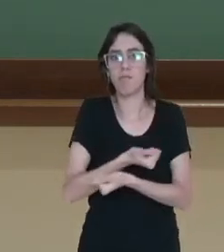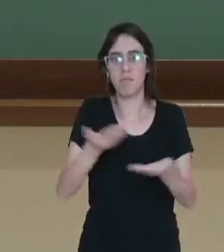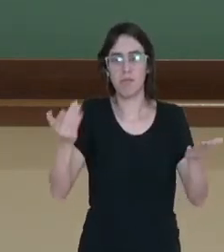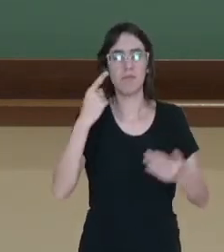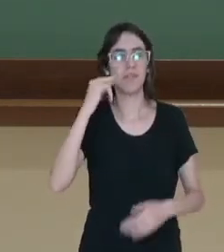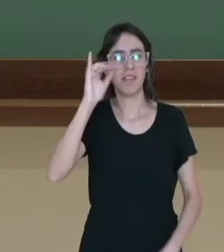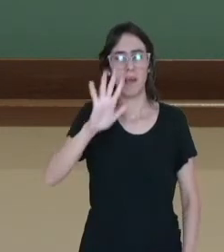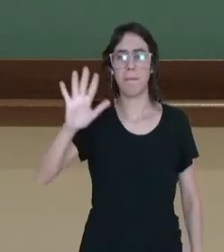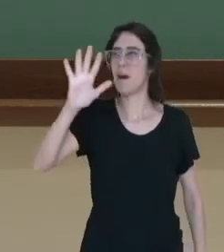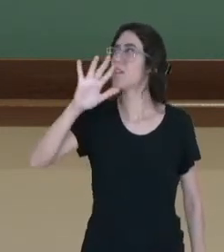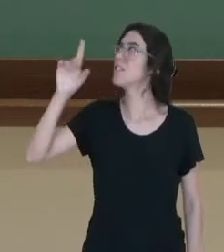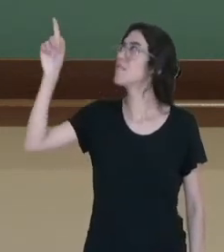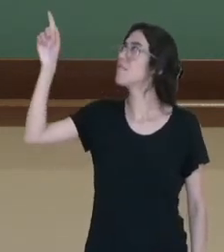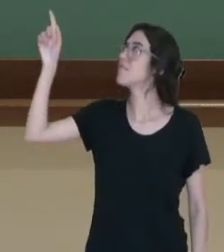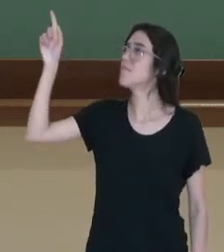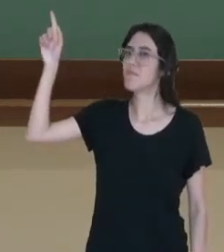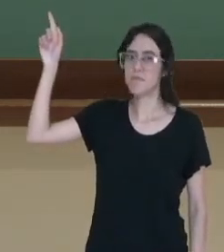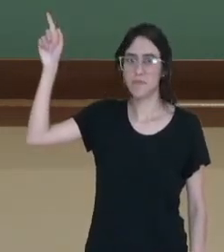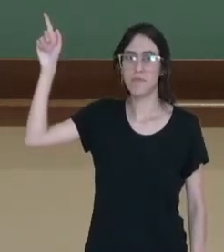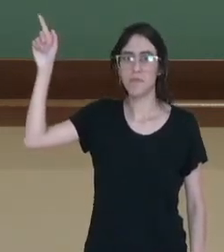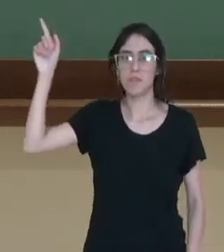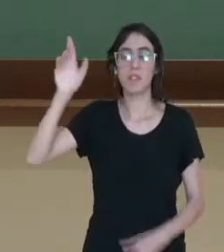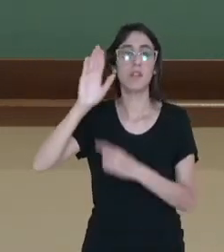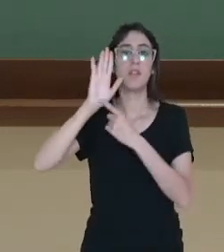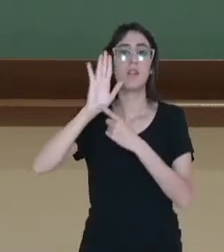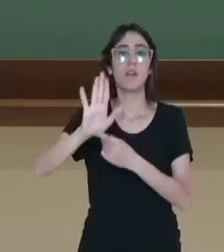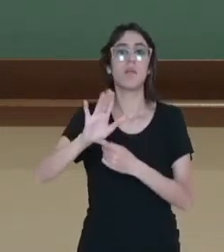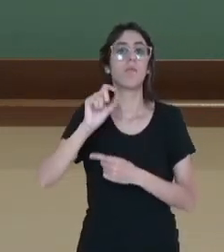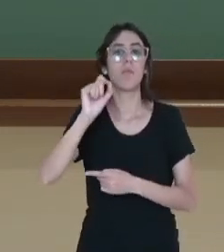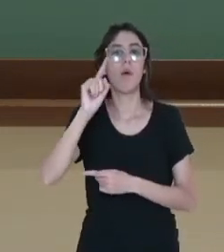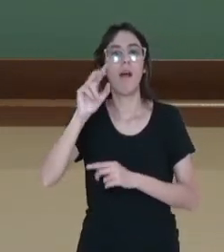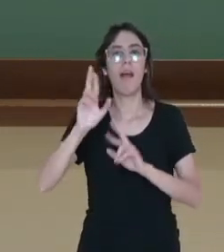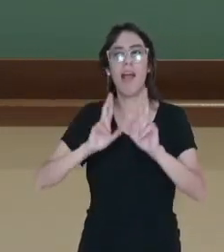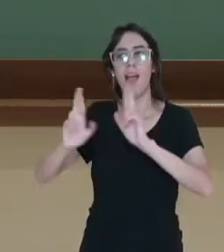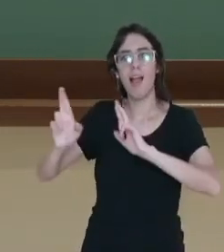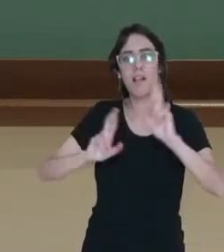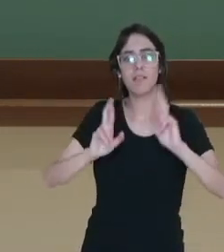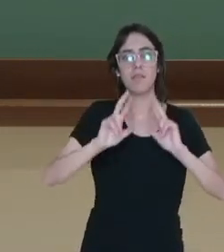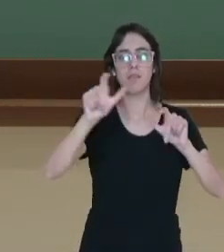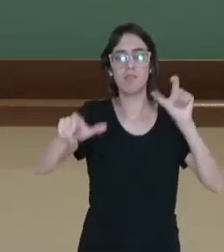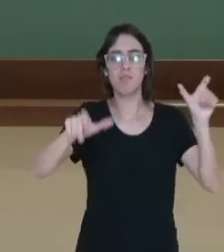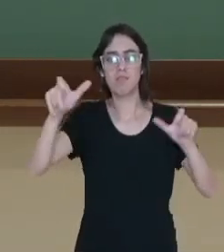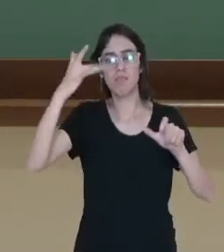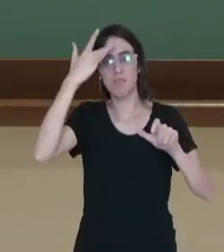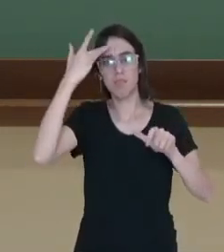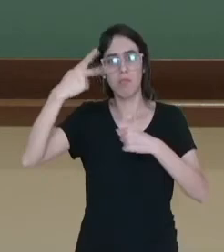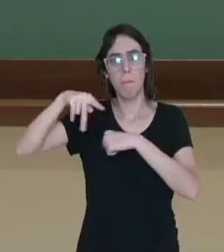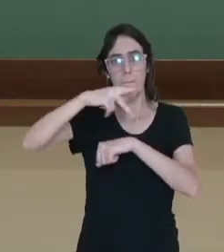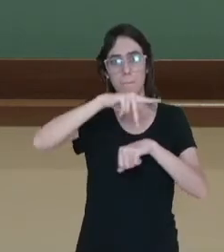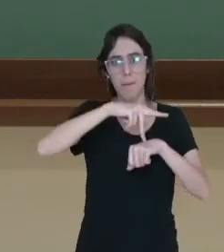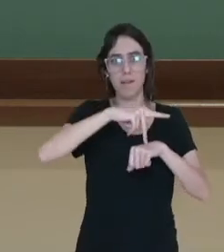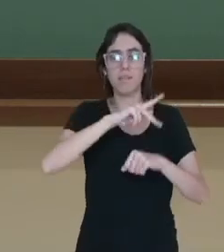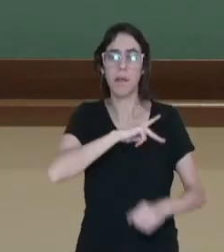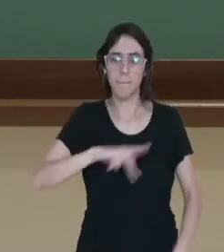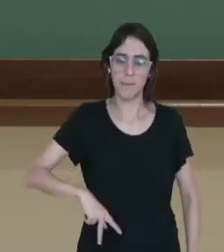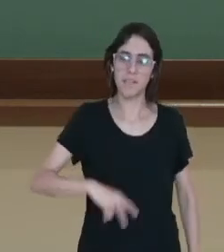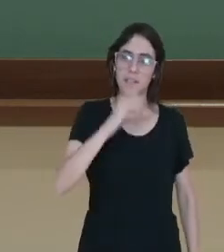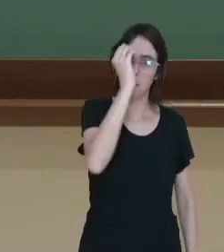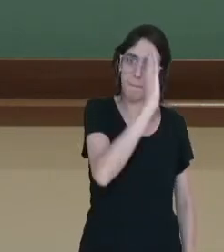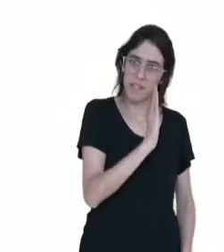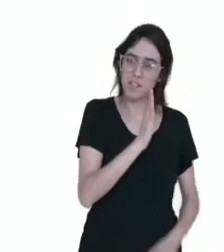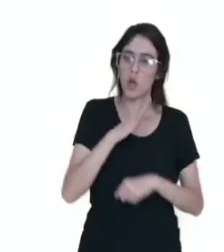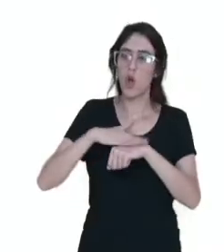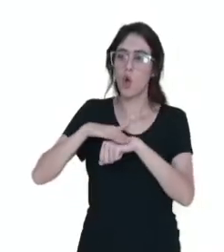sua tela aí do lado esquerdo mostra aí esses relacionamentos da política externa do Brasil no período, o presidente do Brasil conversando